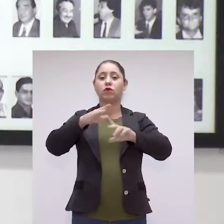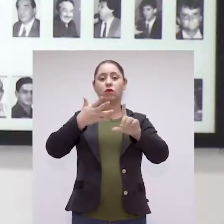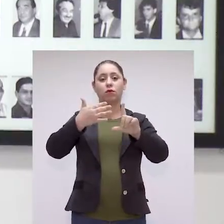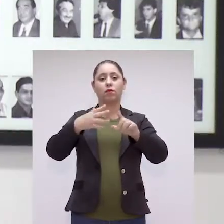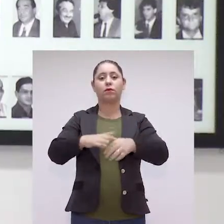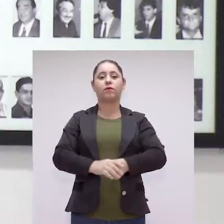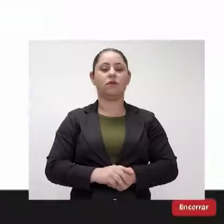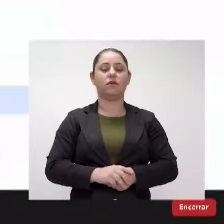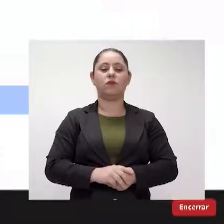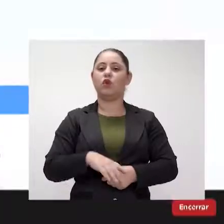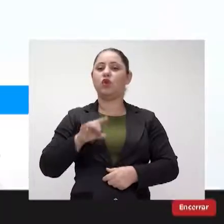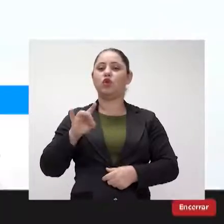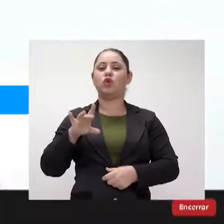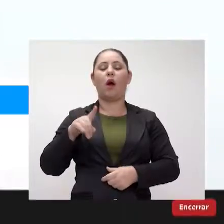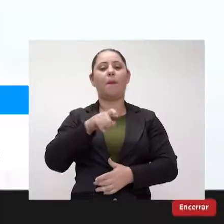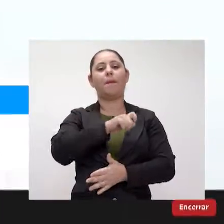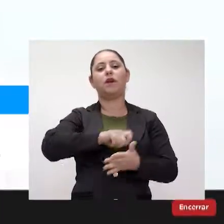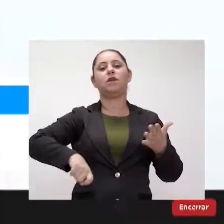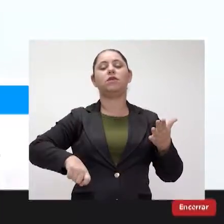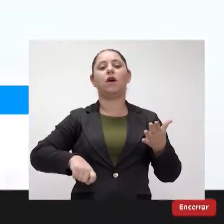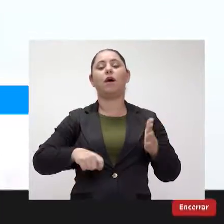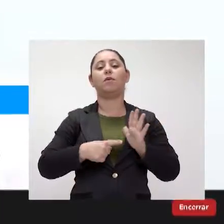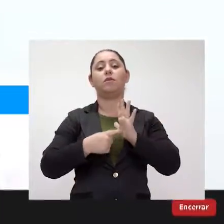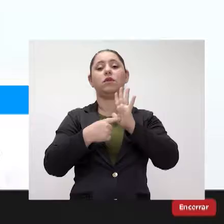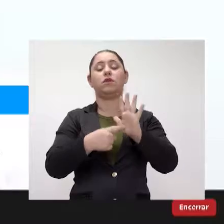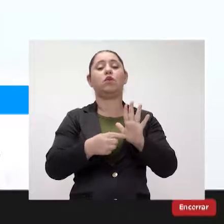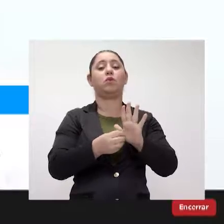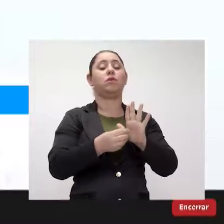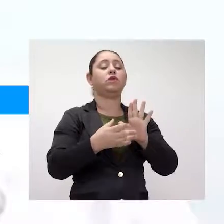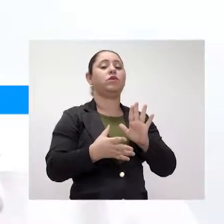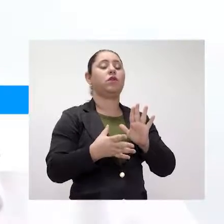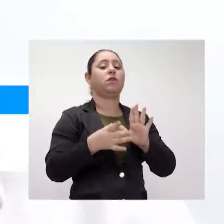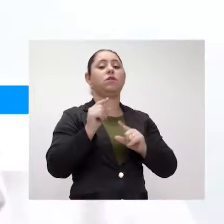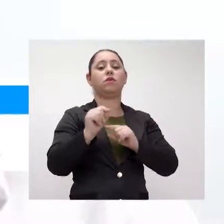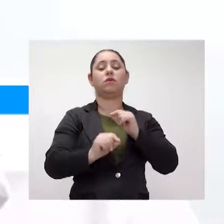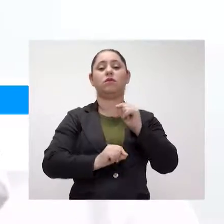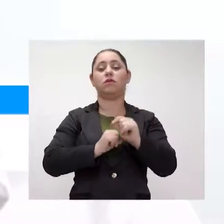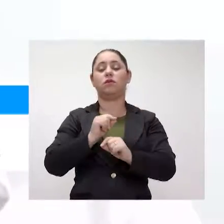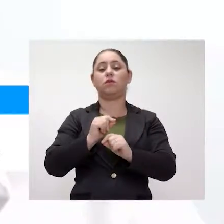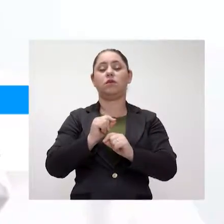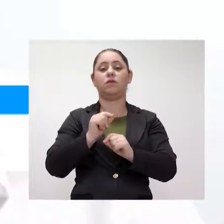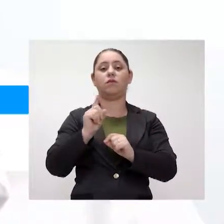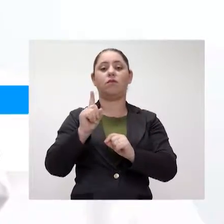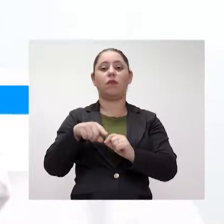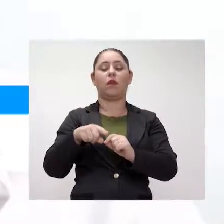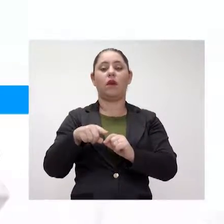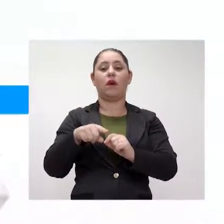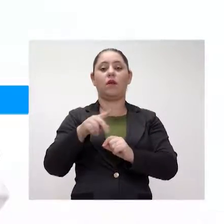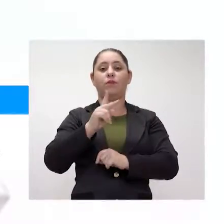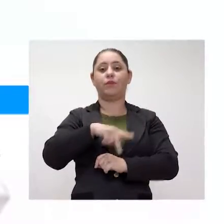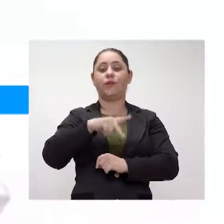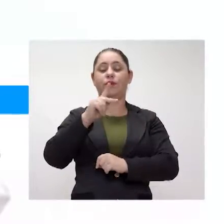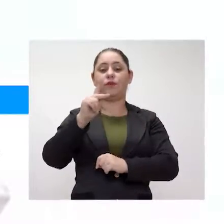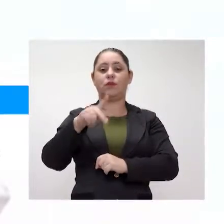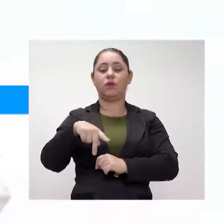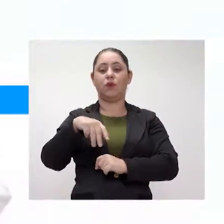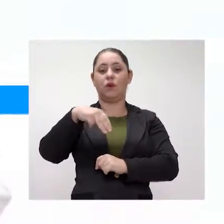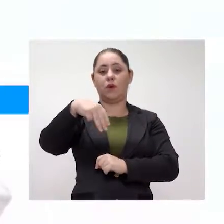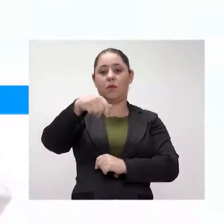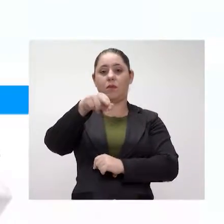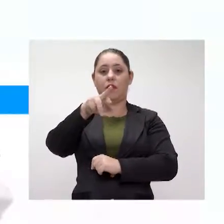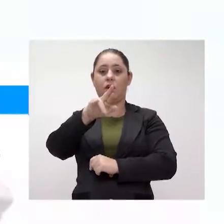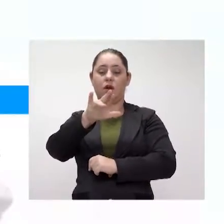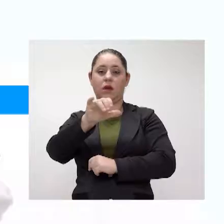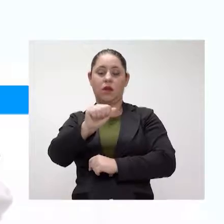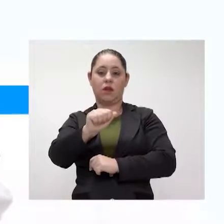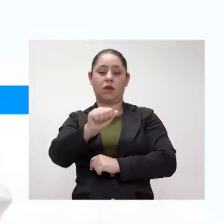o ensino híbrido. Apenas para registrar que eu apresentei uma indicação à professora